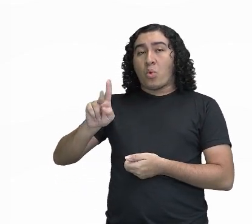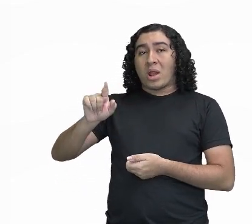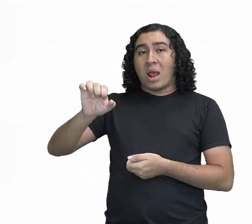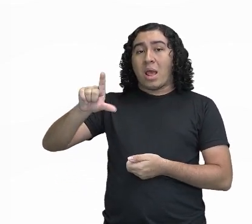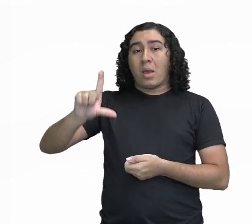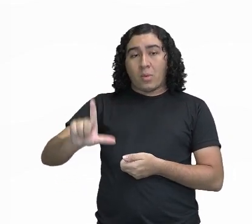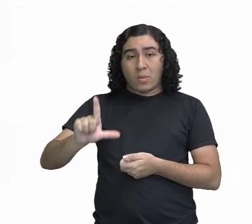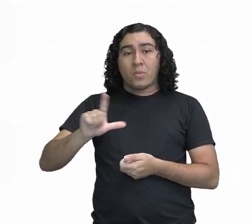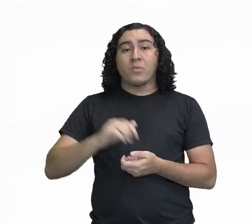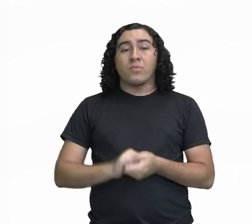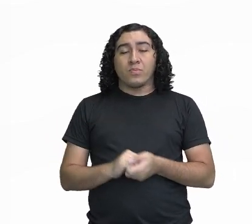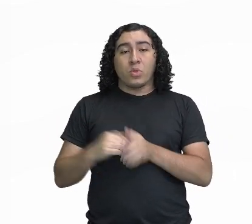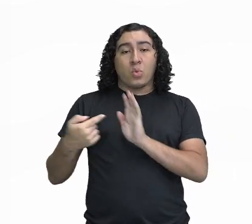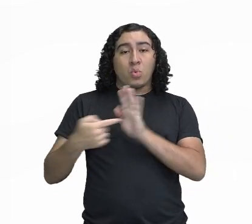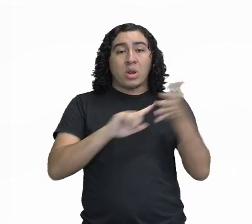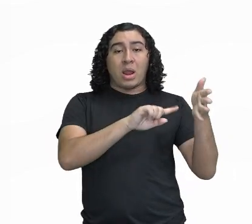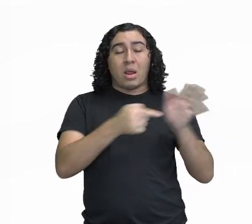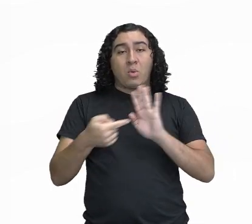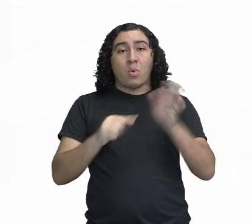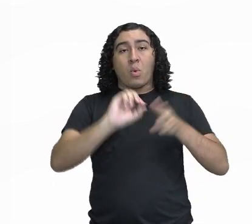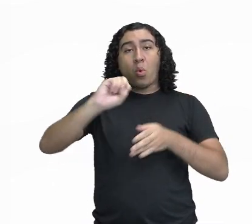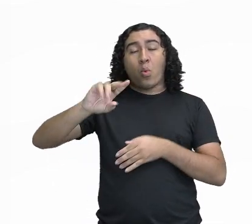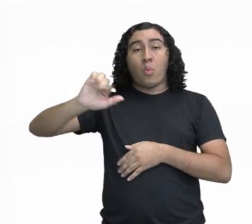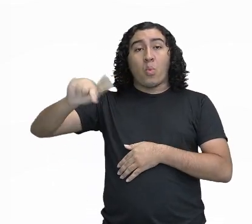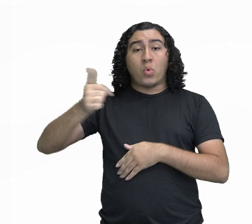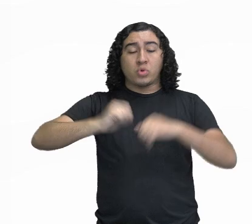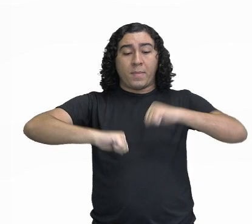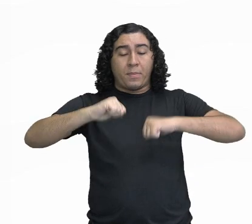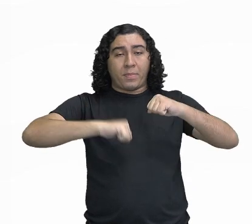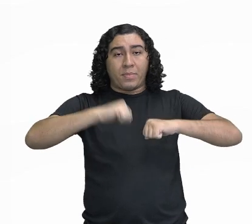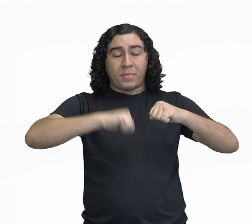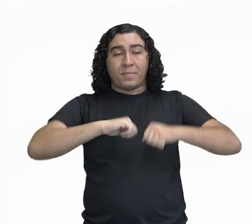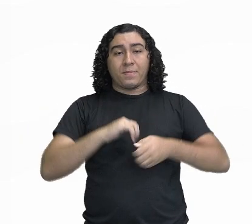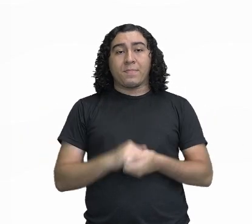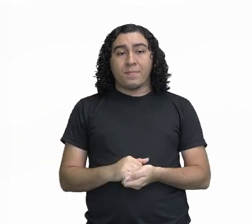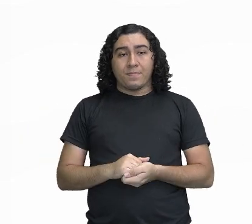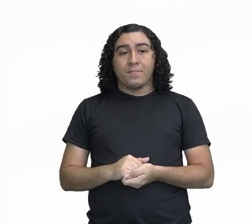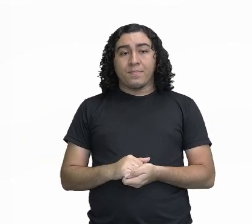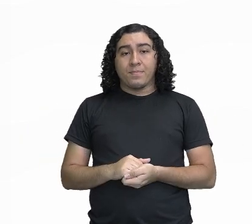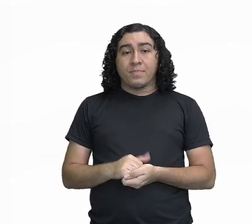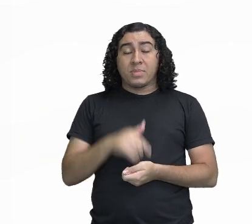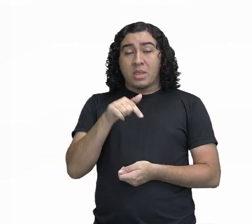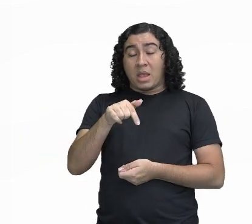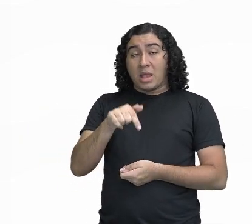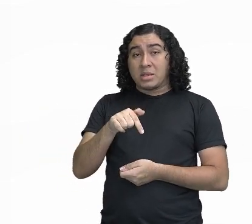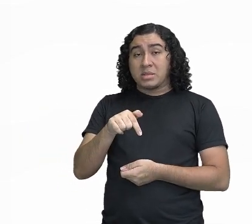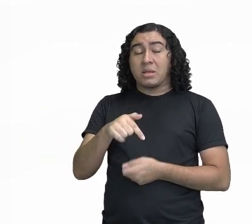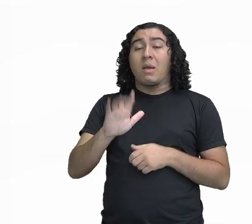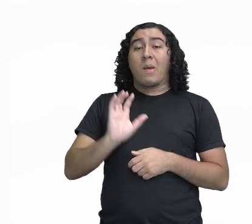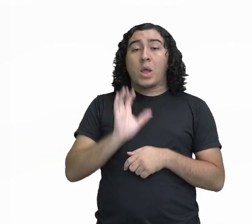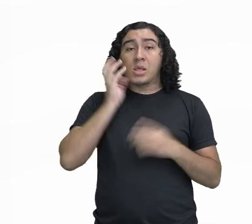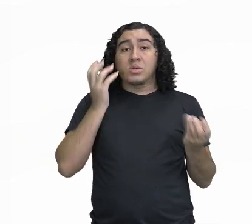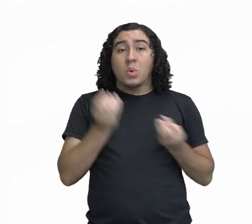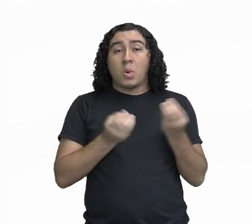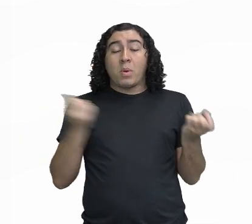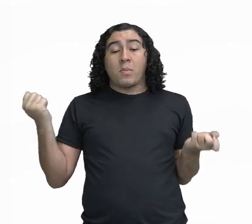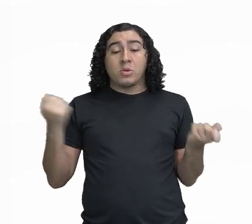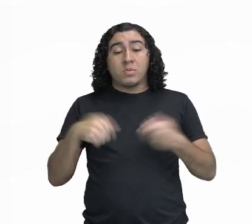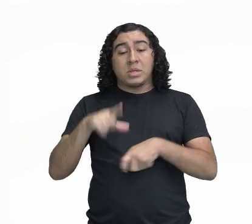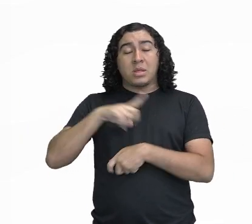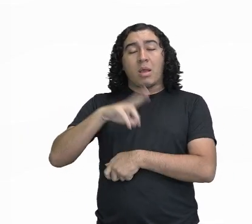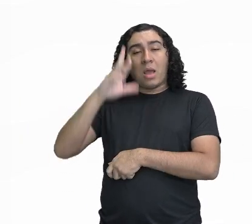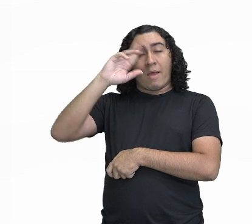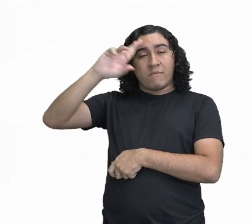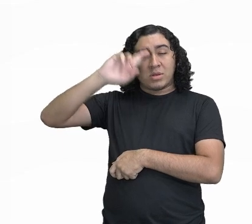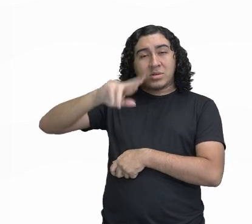e maracatu-nação, ou baque virado. Bem, os cortejos de maracatu são uma tentativa de